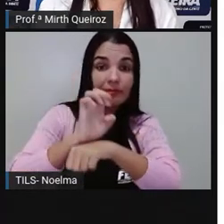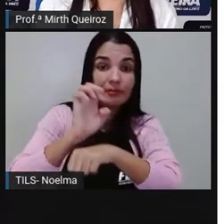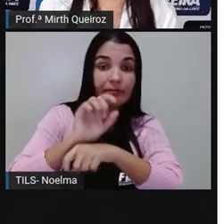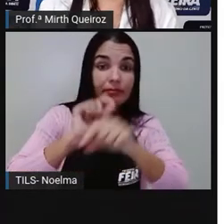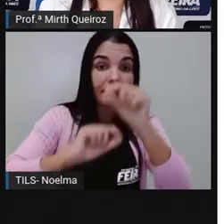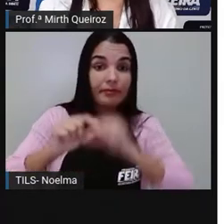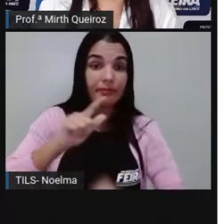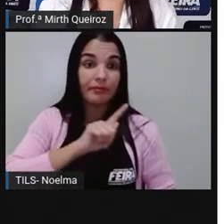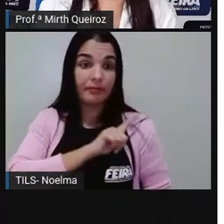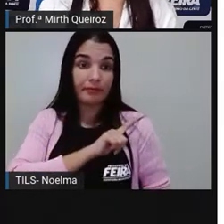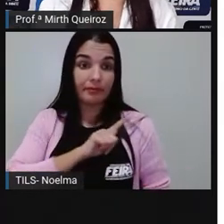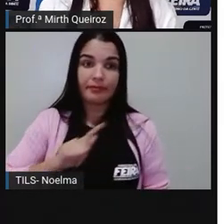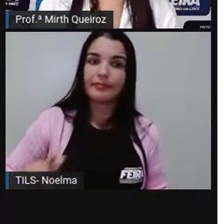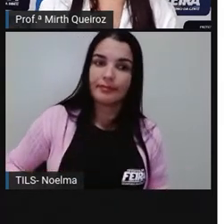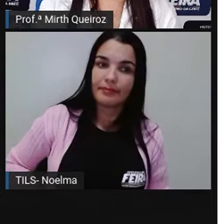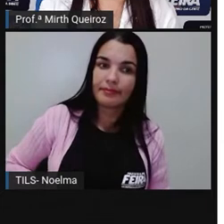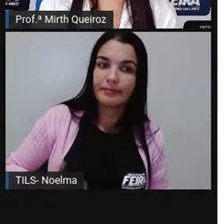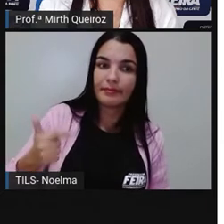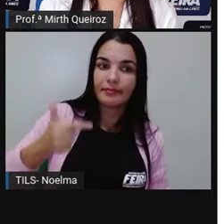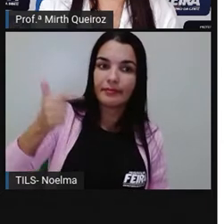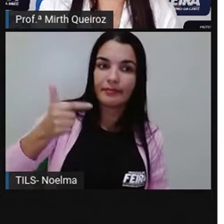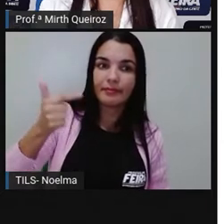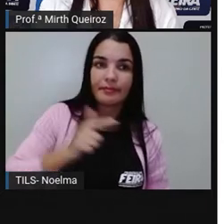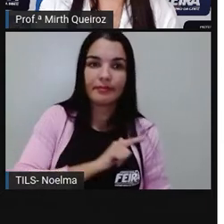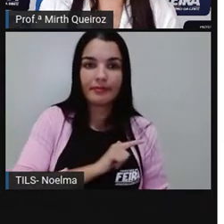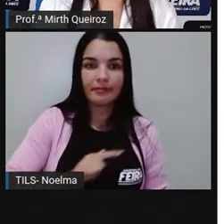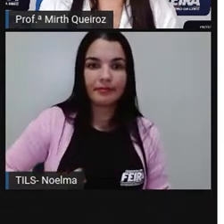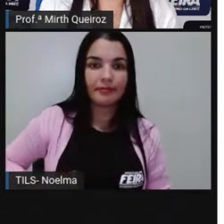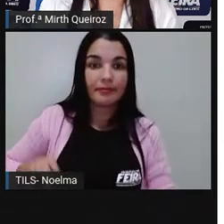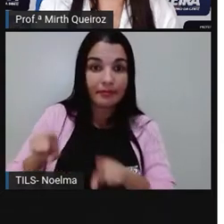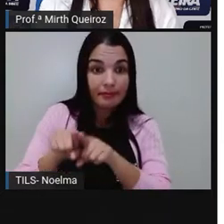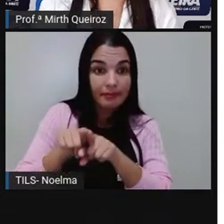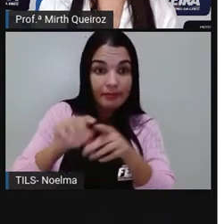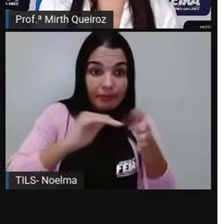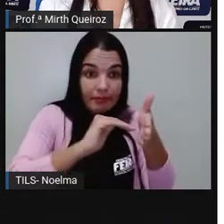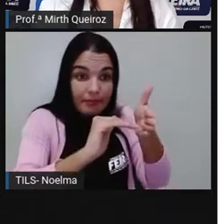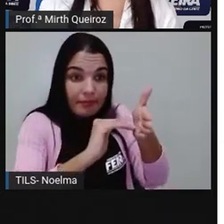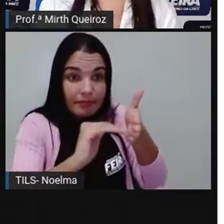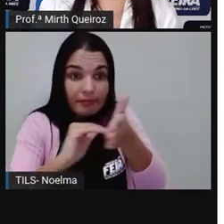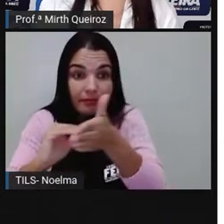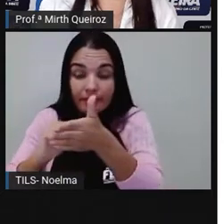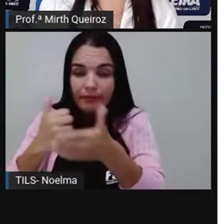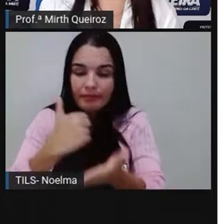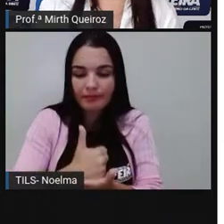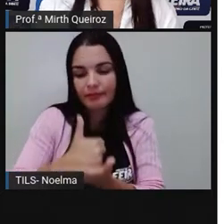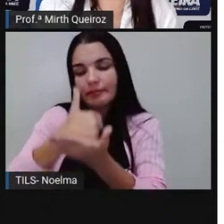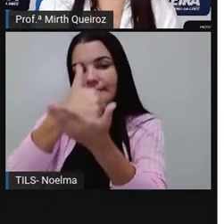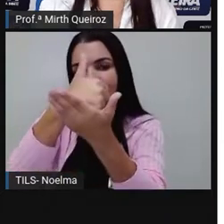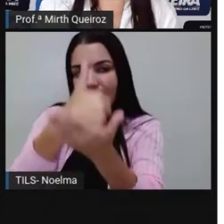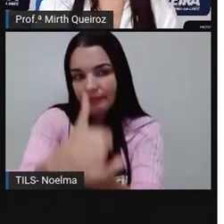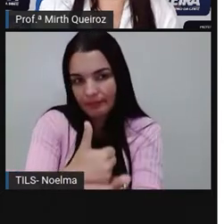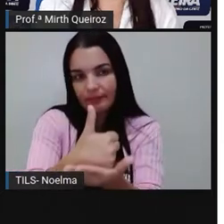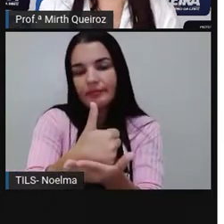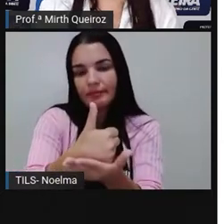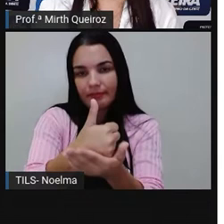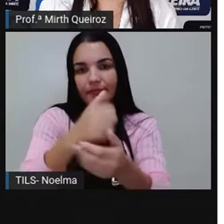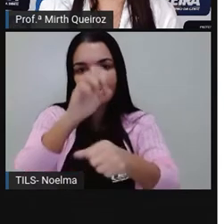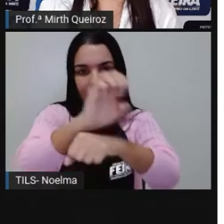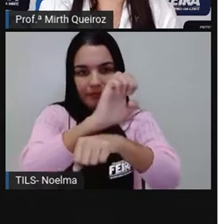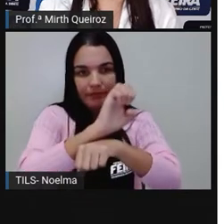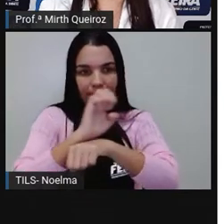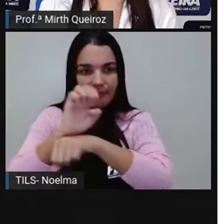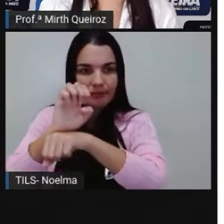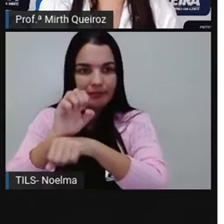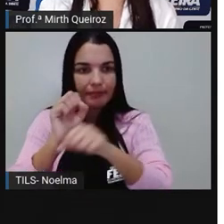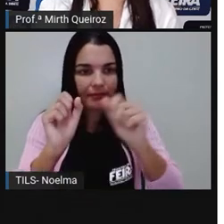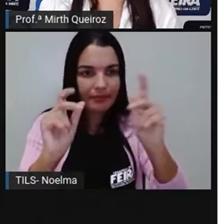ter o governador e o vice-governador, e ainda os secretários aí que vão administrar o estado,